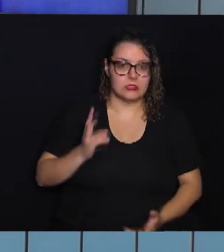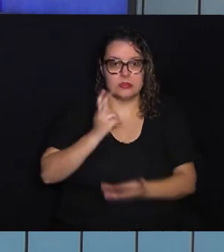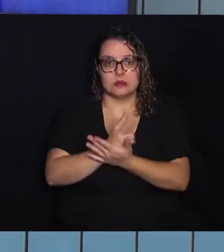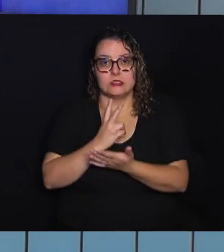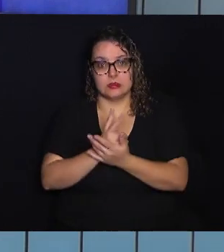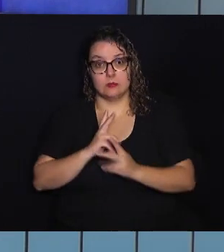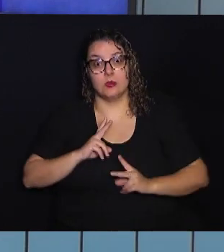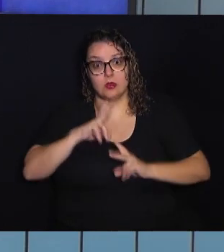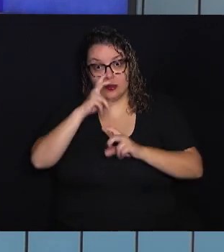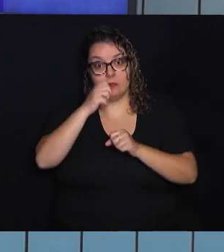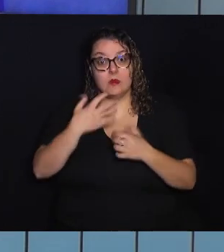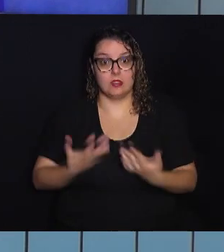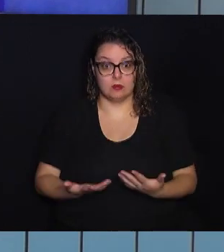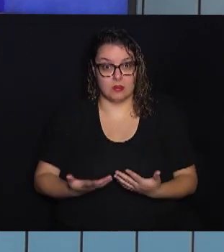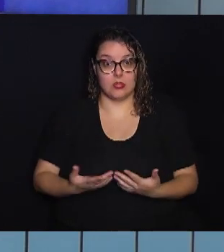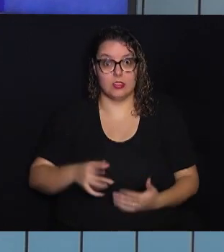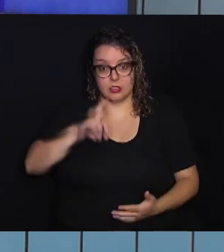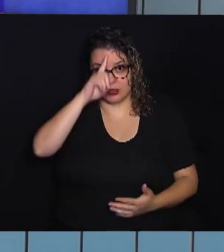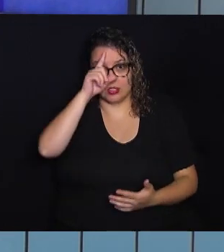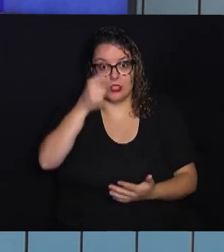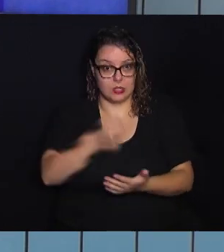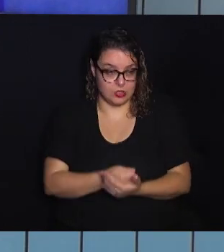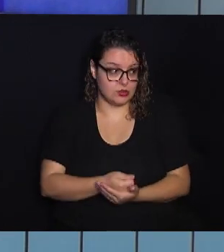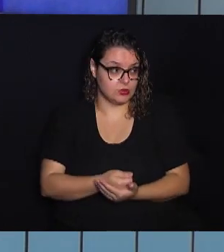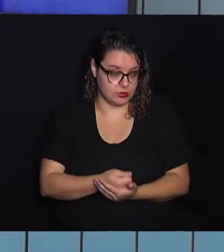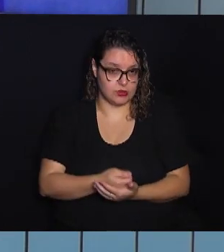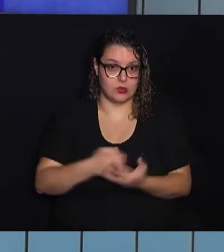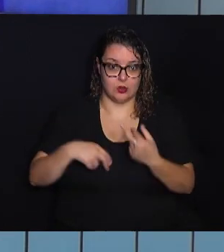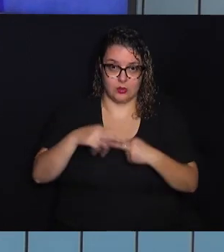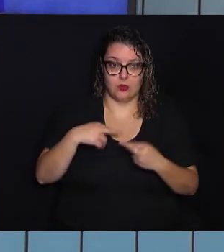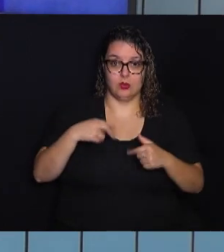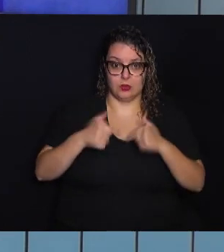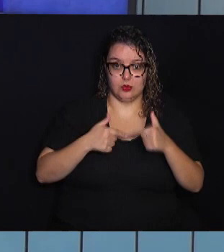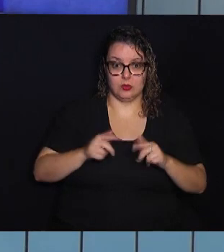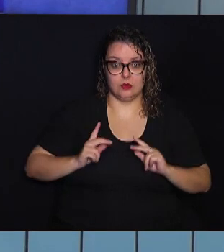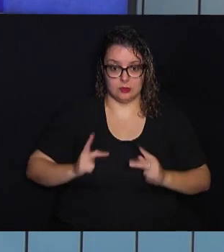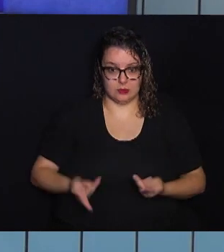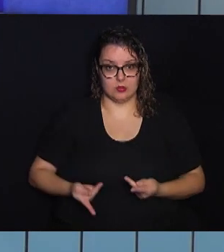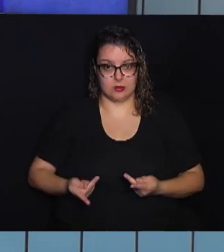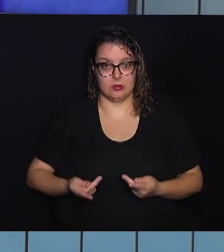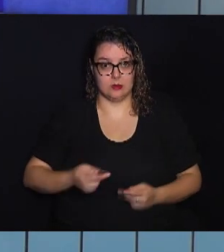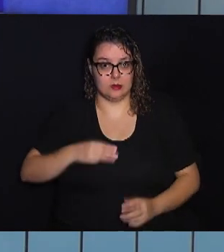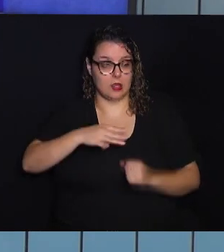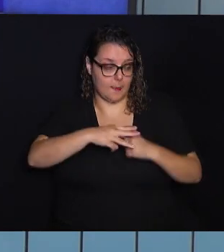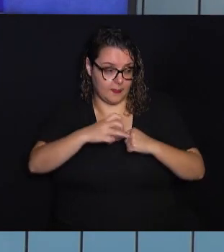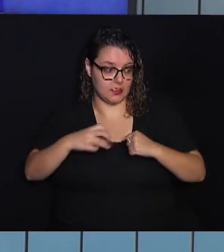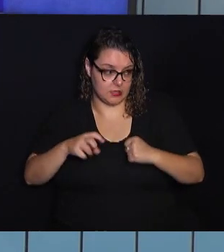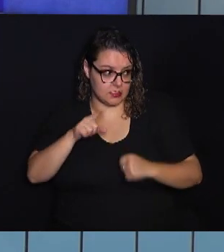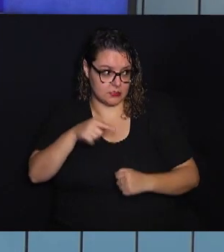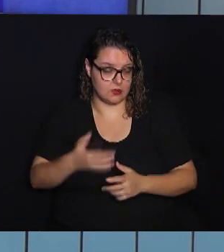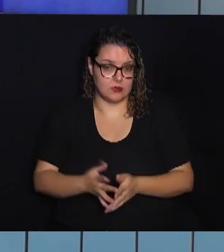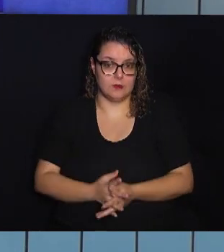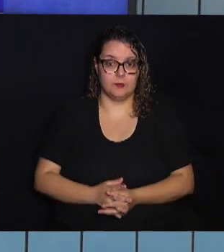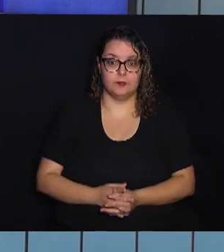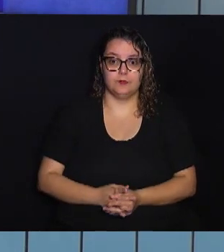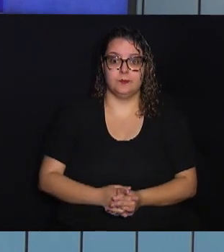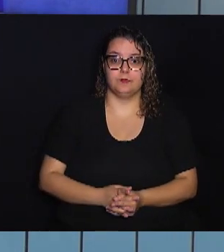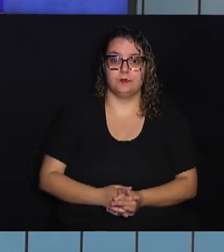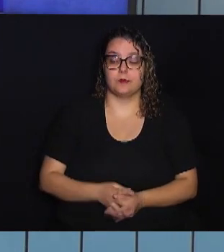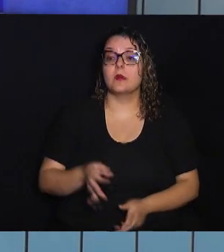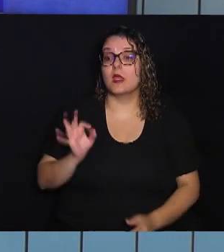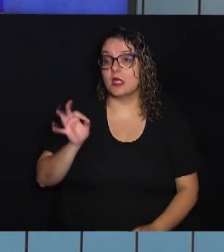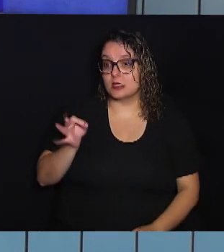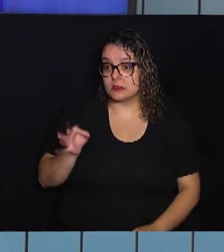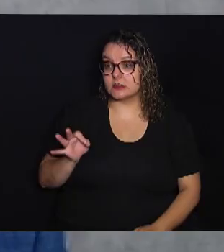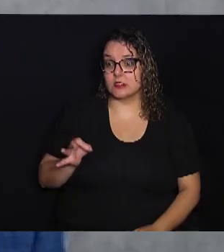é um impacto que a gente sabe que sempre foi muito forte, muito determinante na questão do trabalho humano, na mineração,